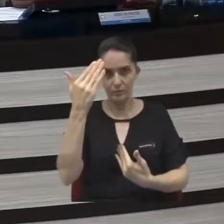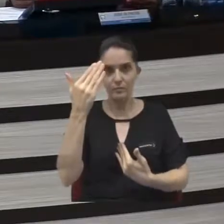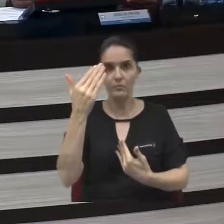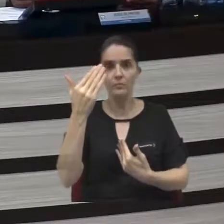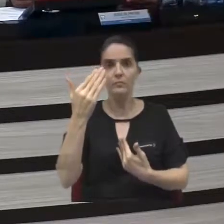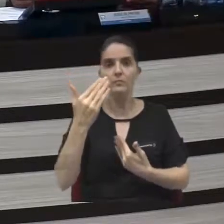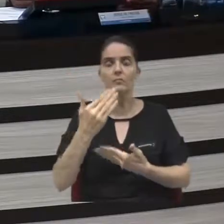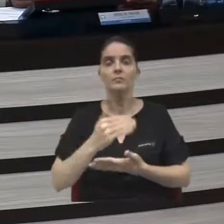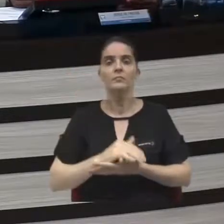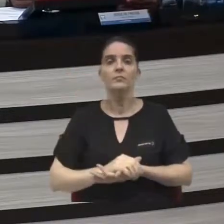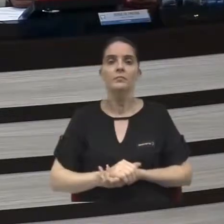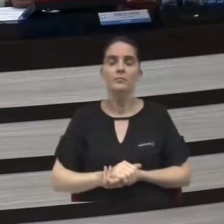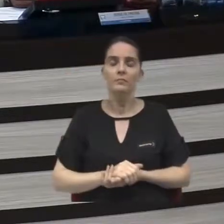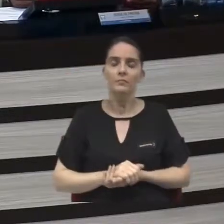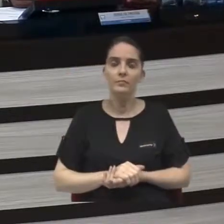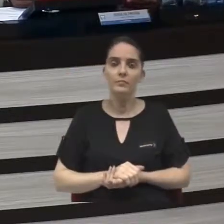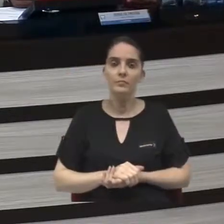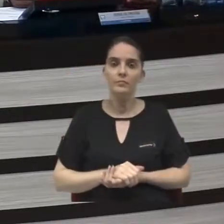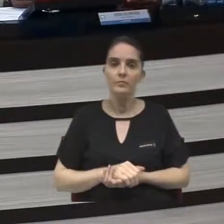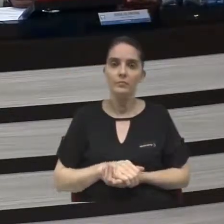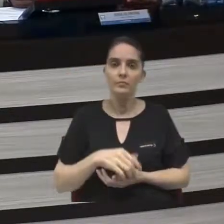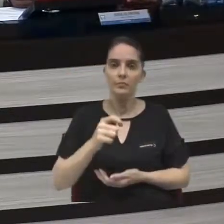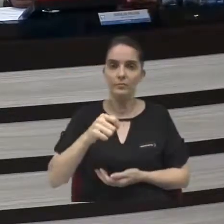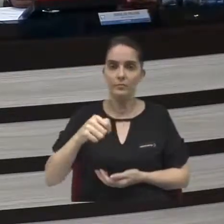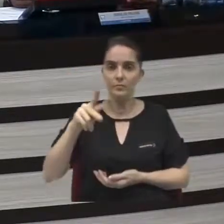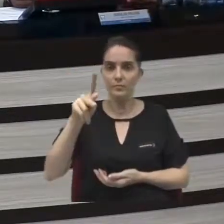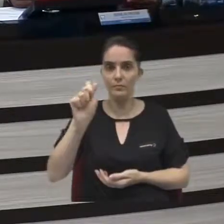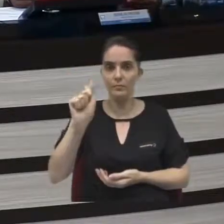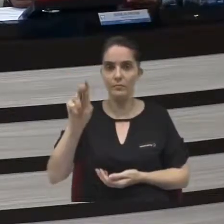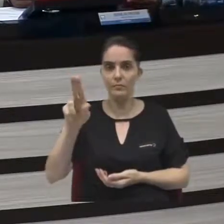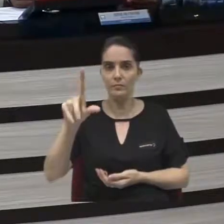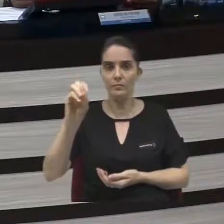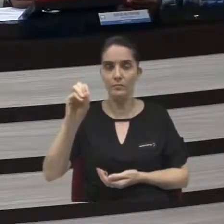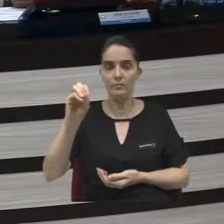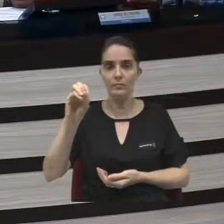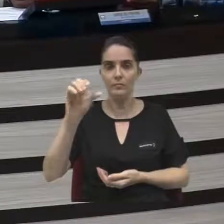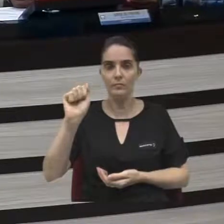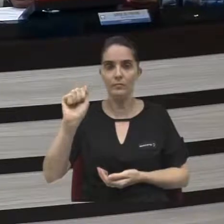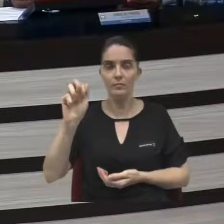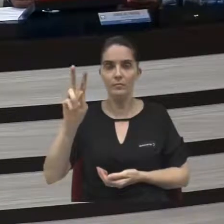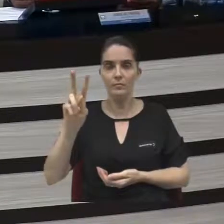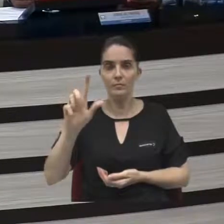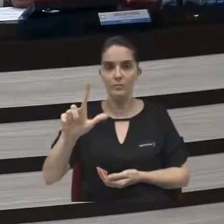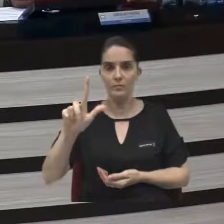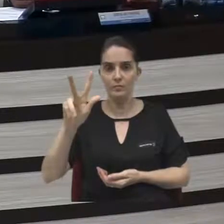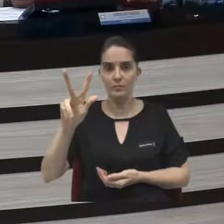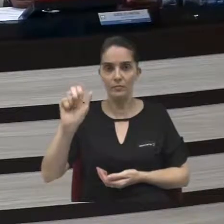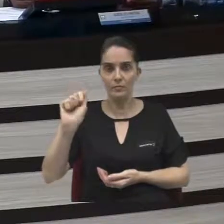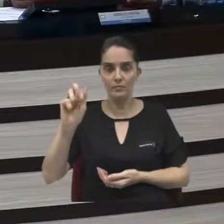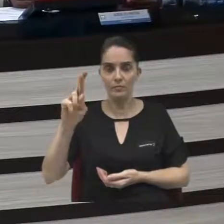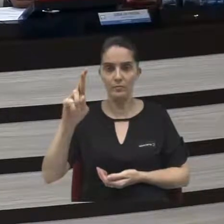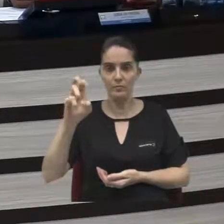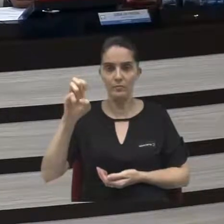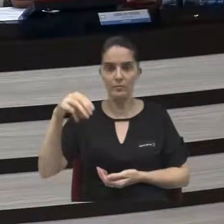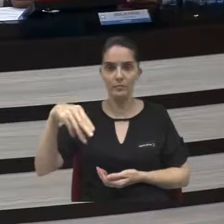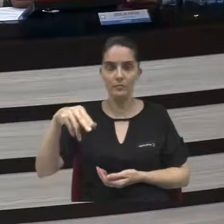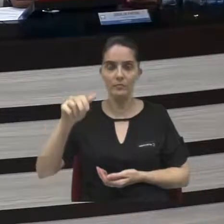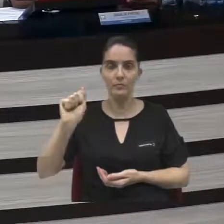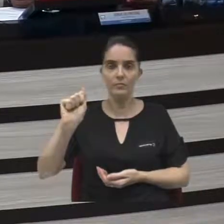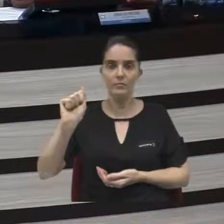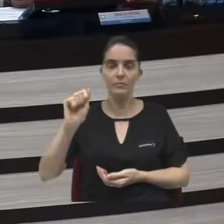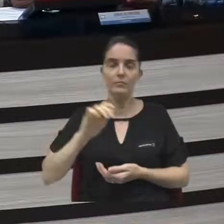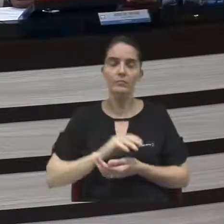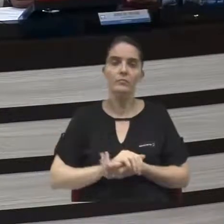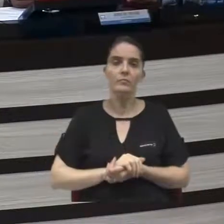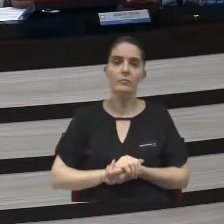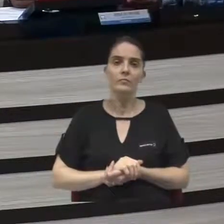de estima e consideração. Paulo César Silva Alvarenga, diretor substituto da Unidade